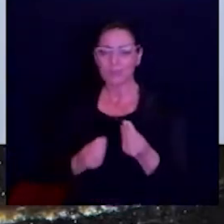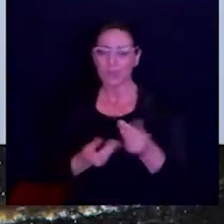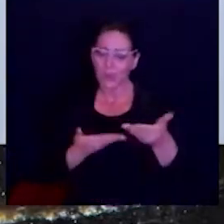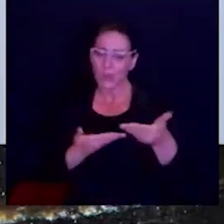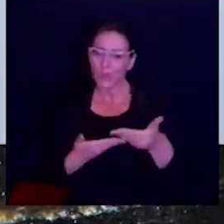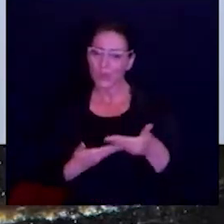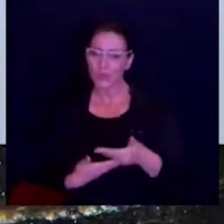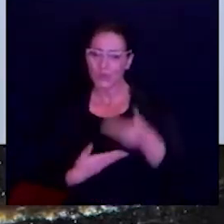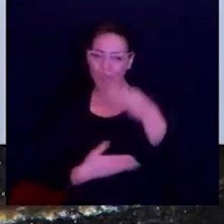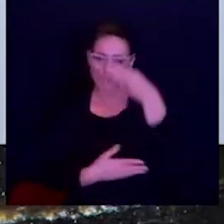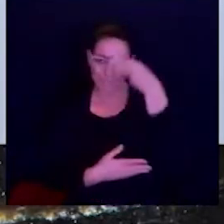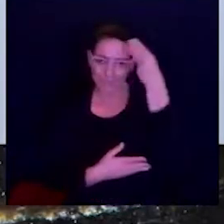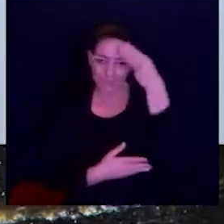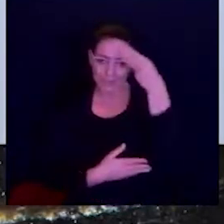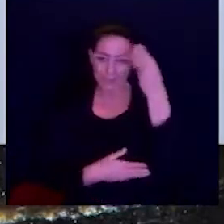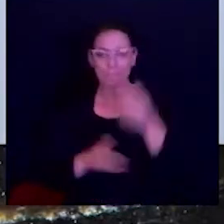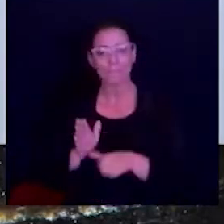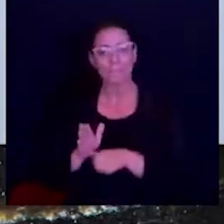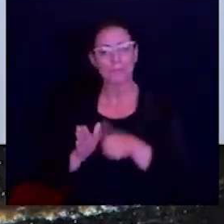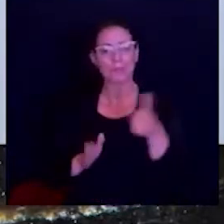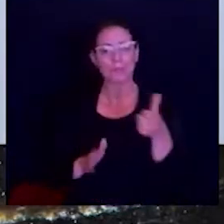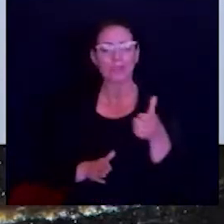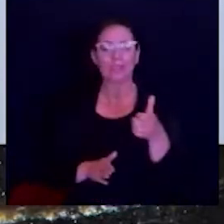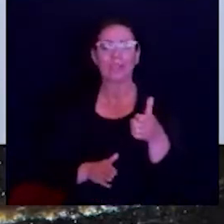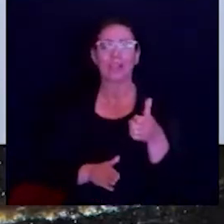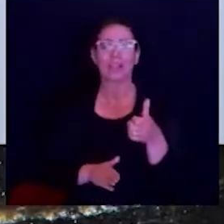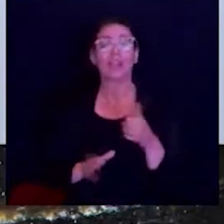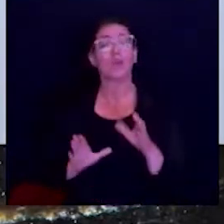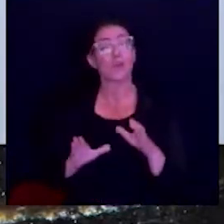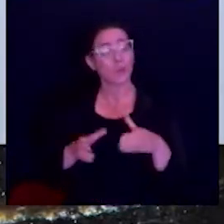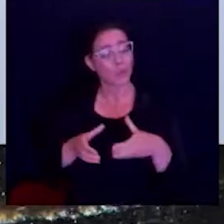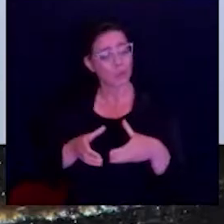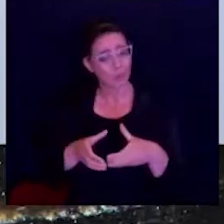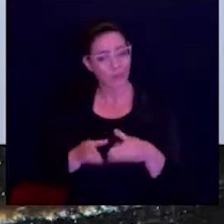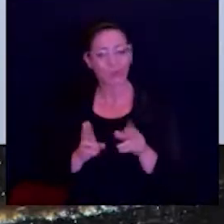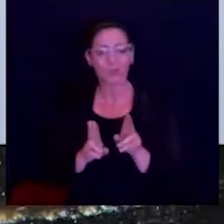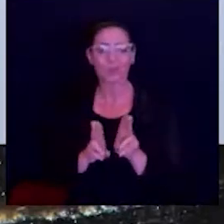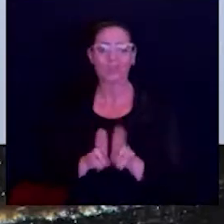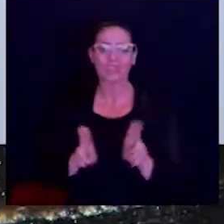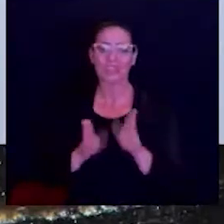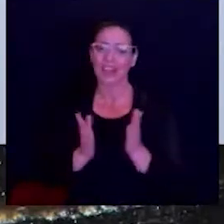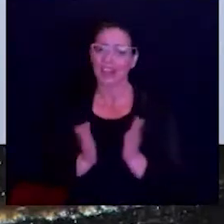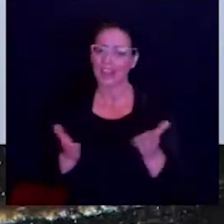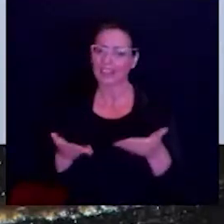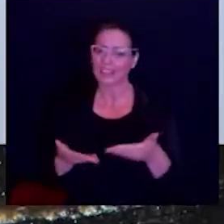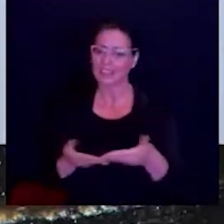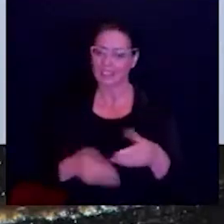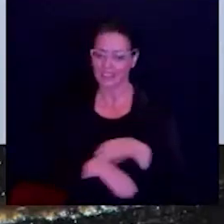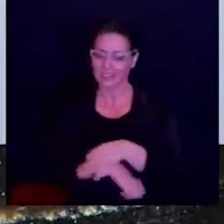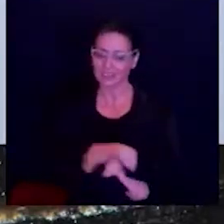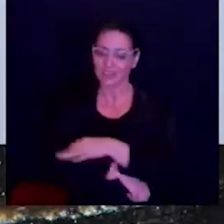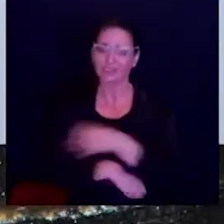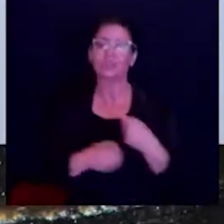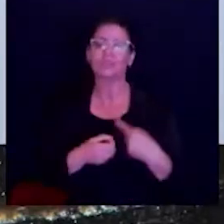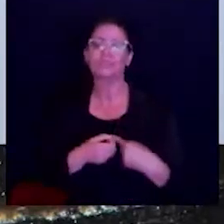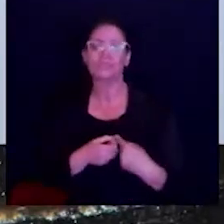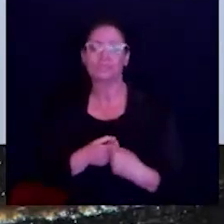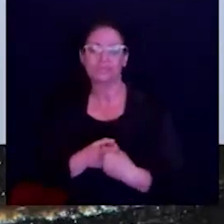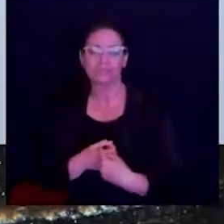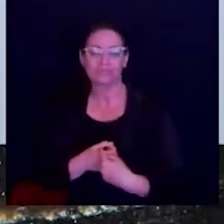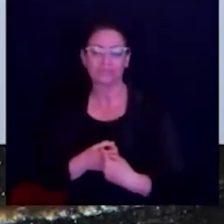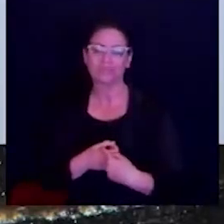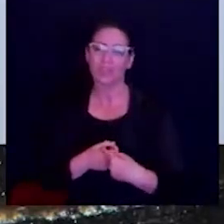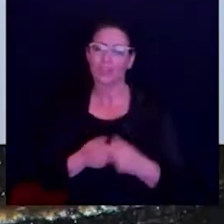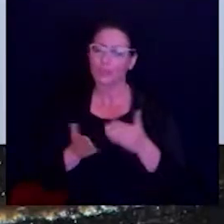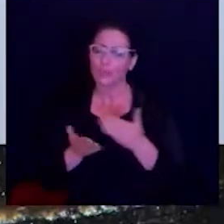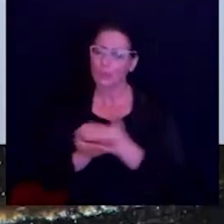da primeira turma de formandos do curso de Arquitetura e Urbanismo da Unilassalle. Começamos nossa trajetória juntos